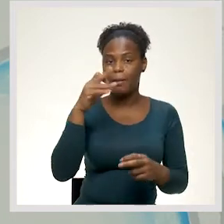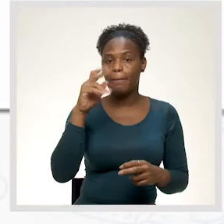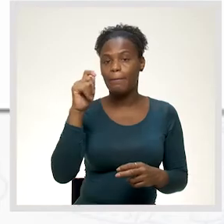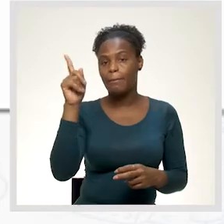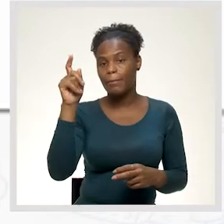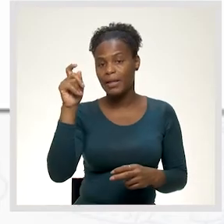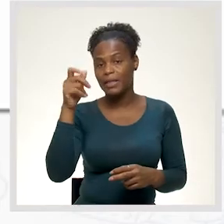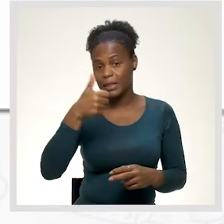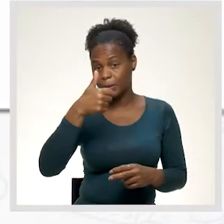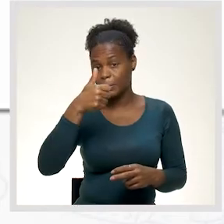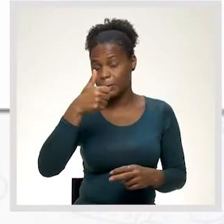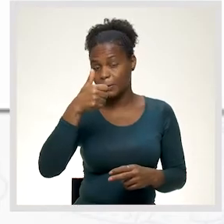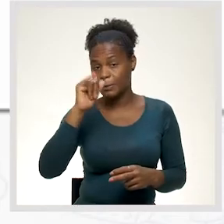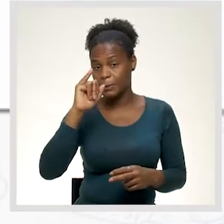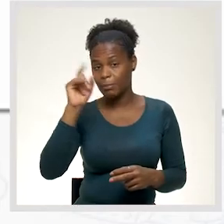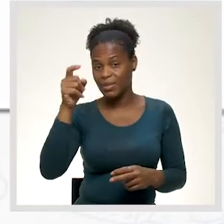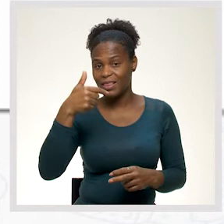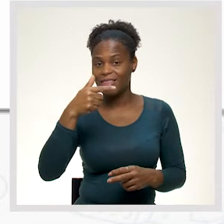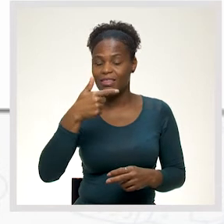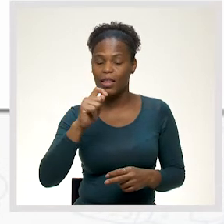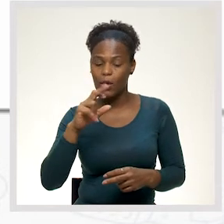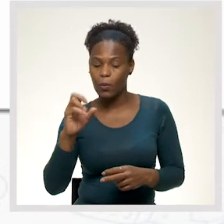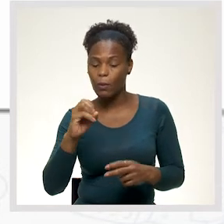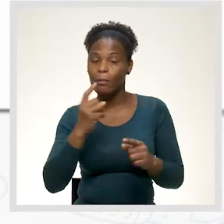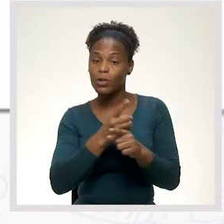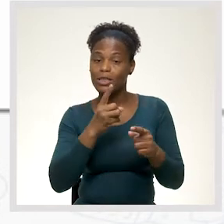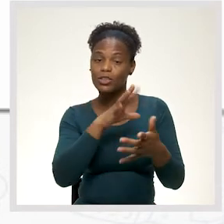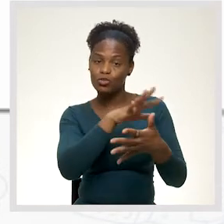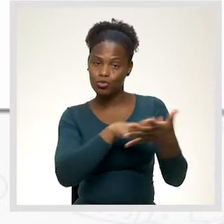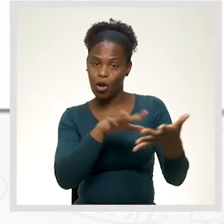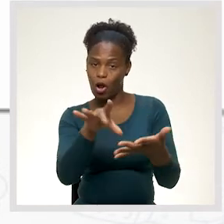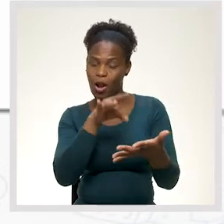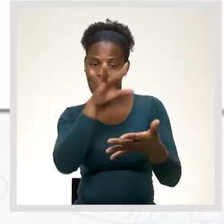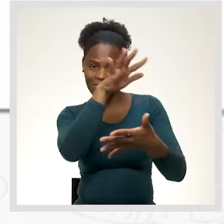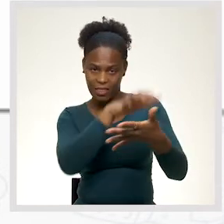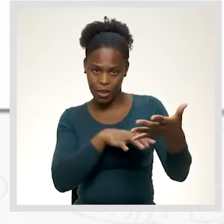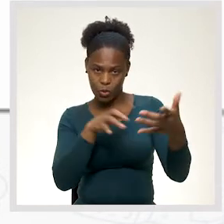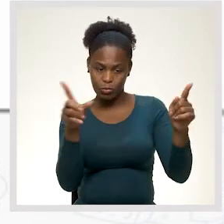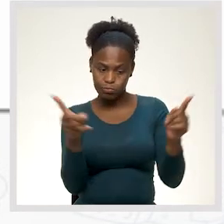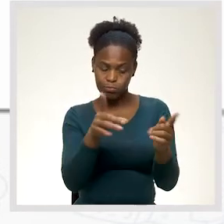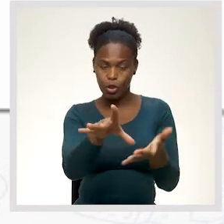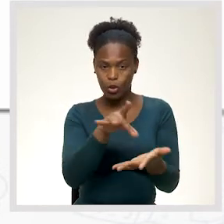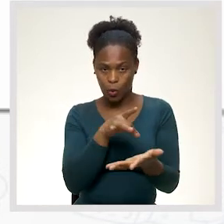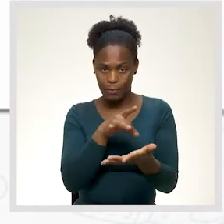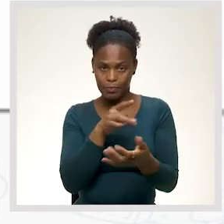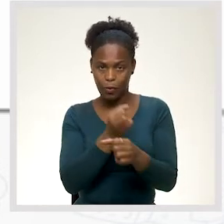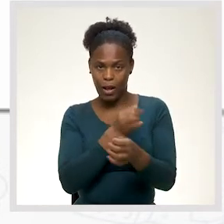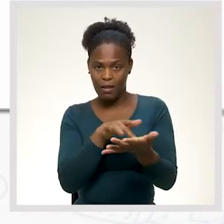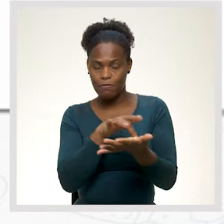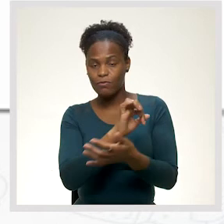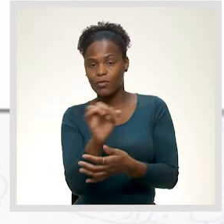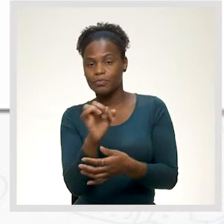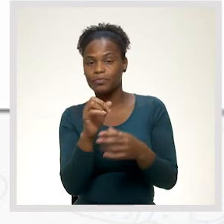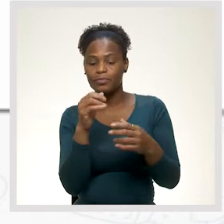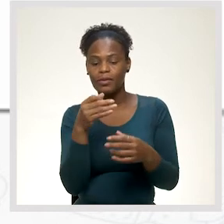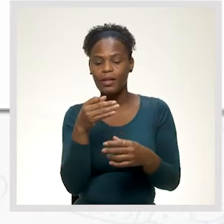isto, escolhemos o excerto, uma parte da sua obra, do